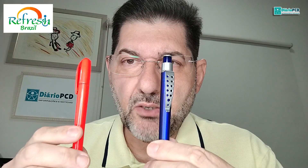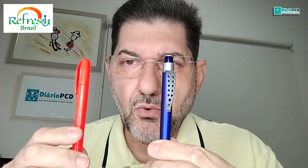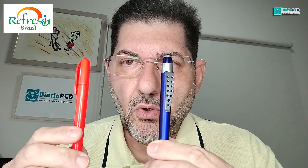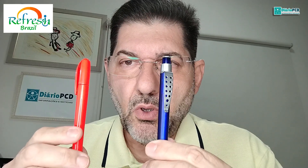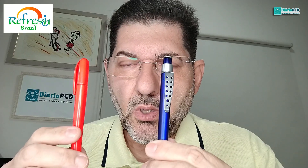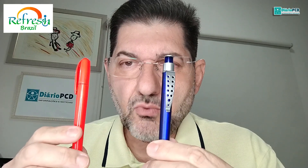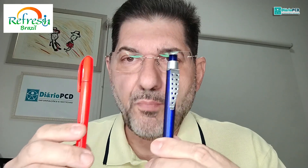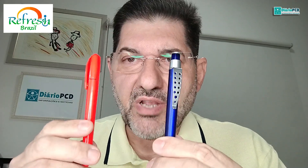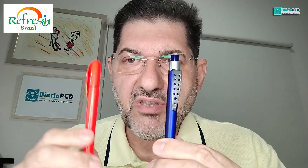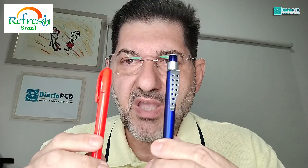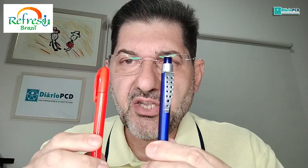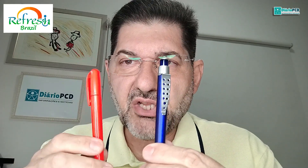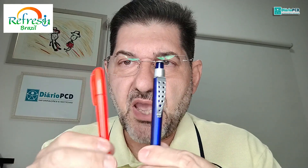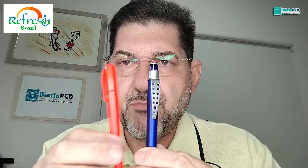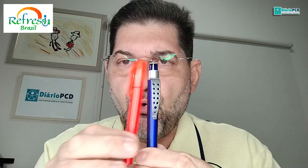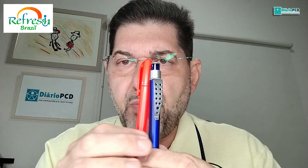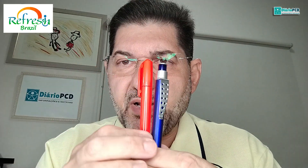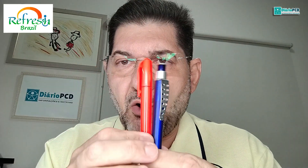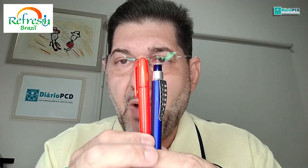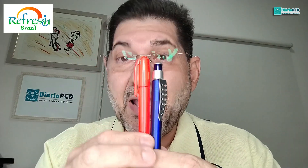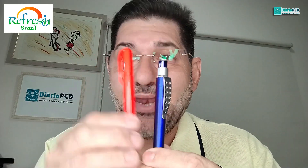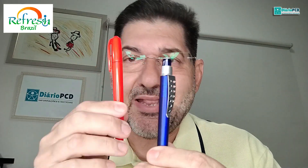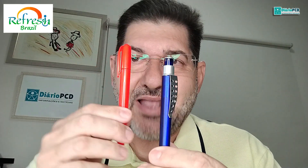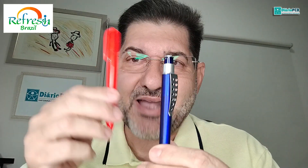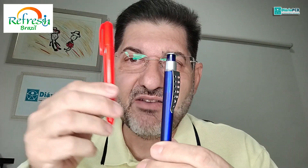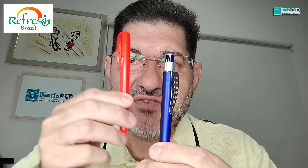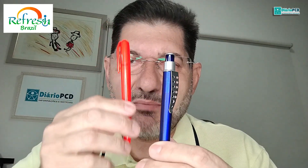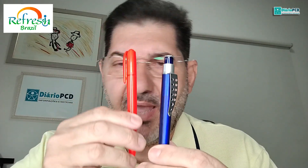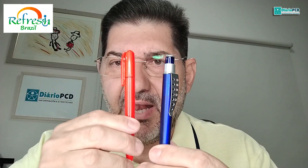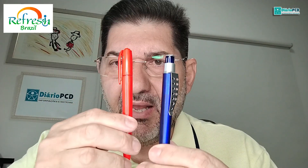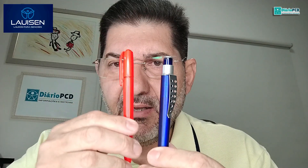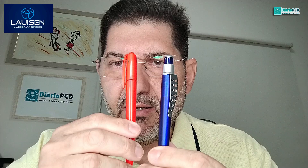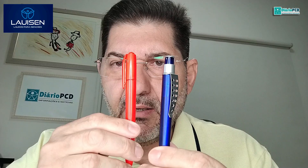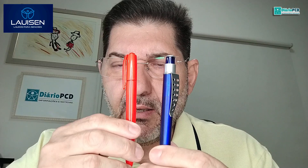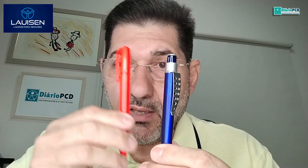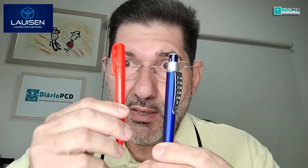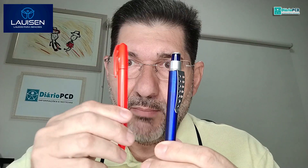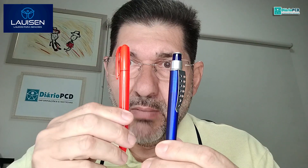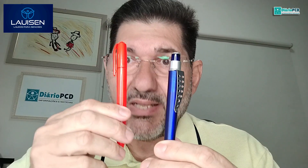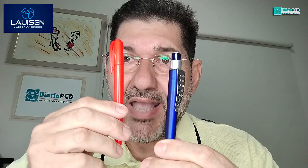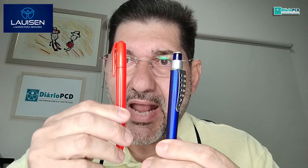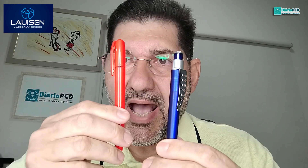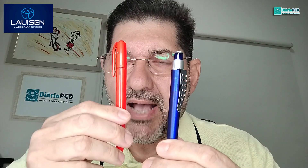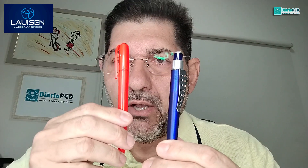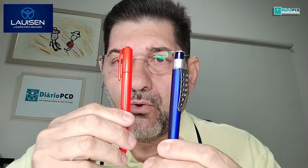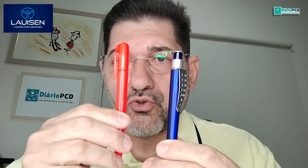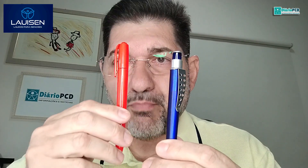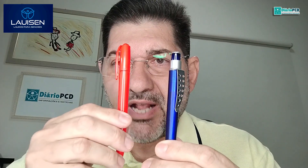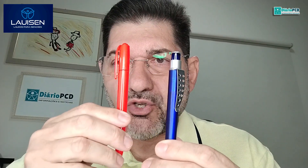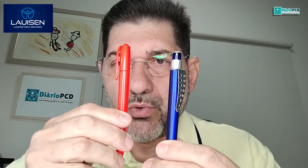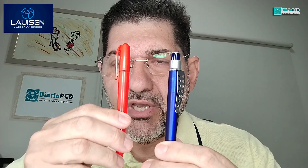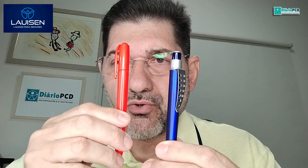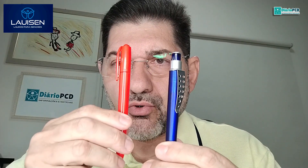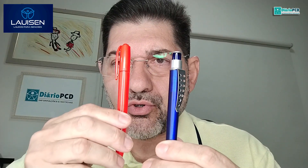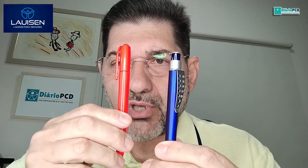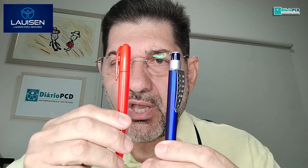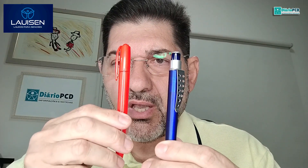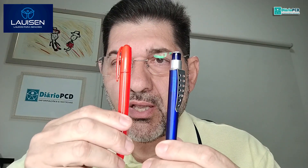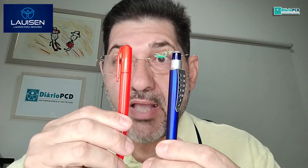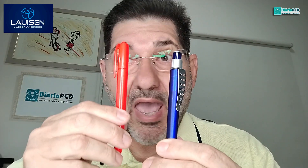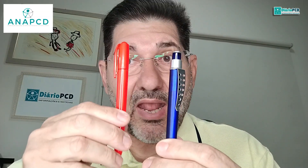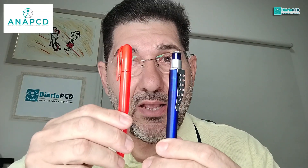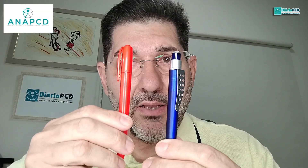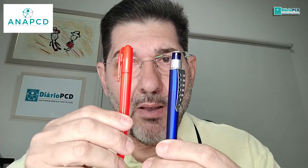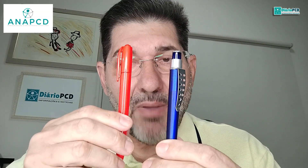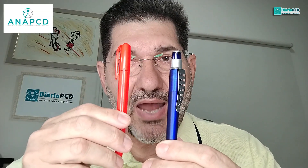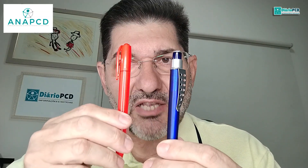final de ano do presidente da República? Uma canetada vermelha, que manterá os prejuízos